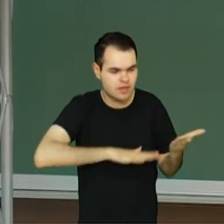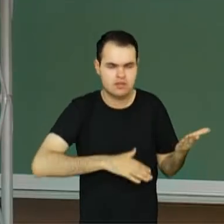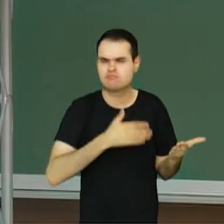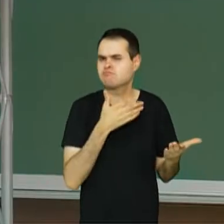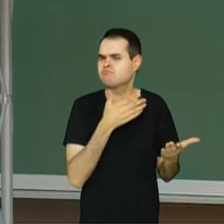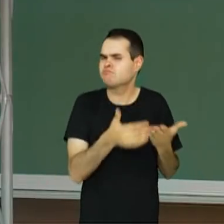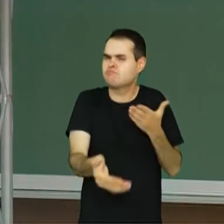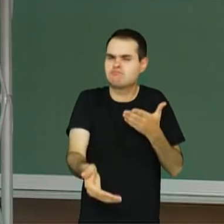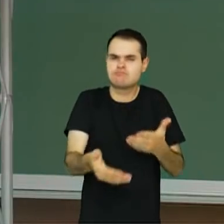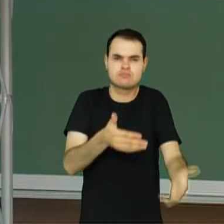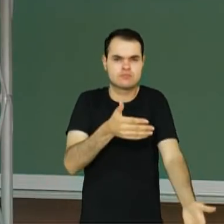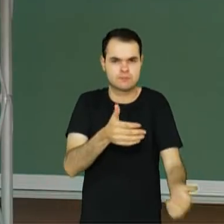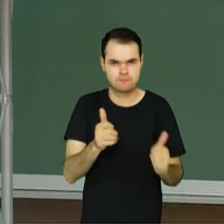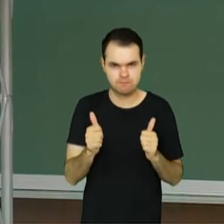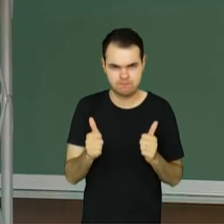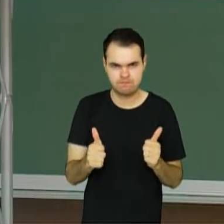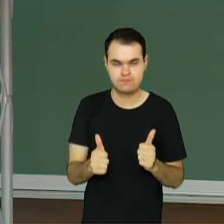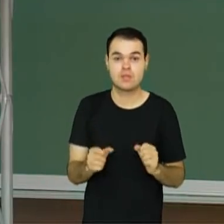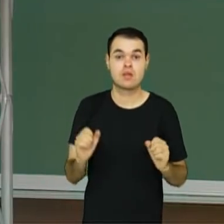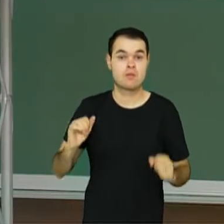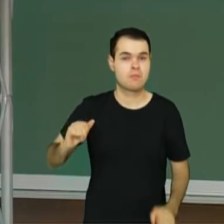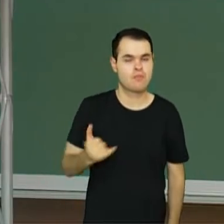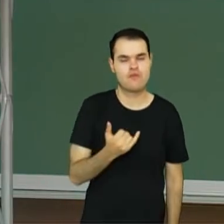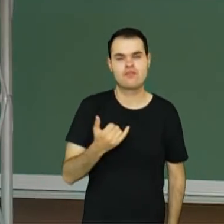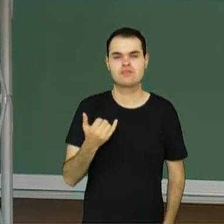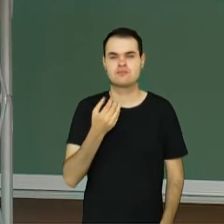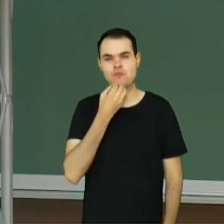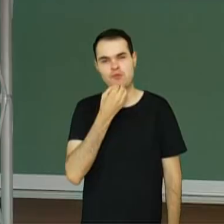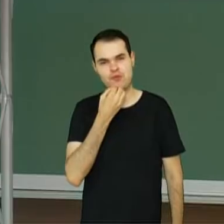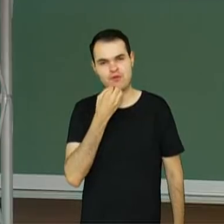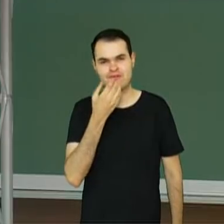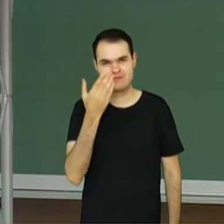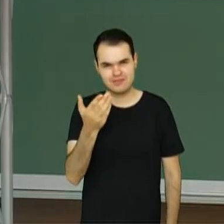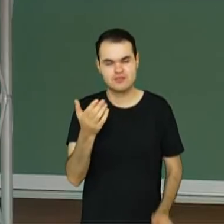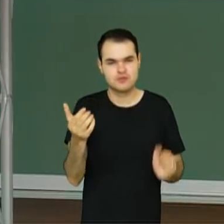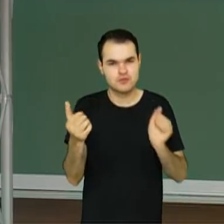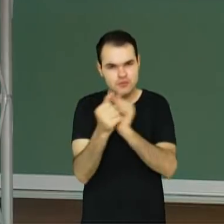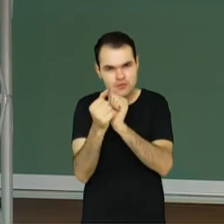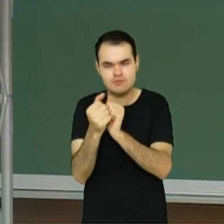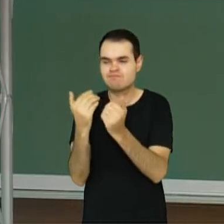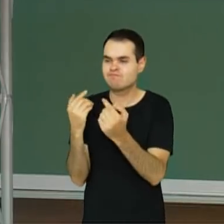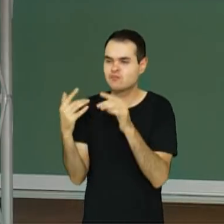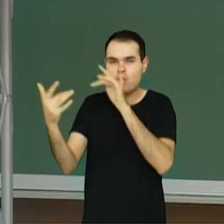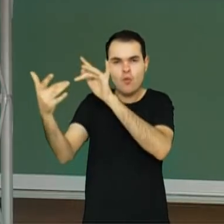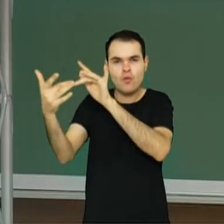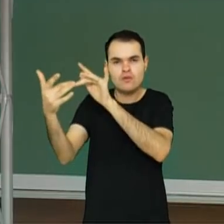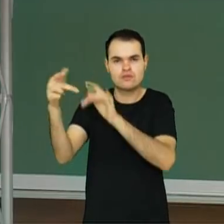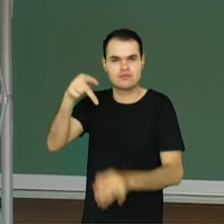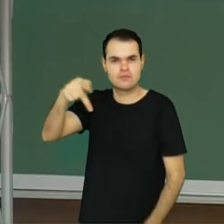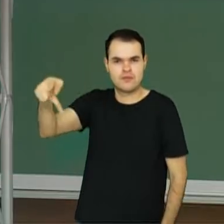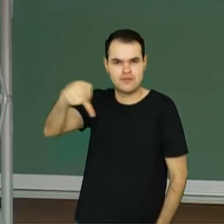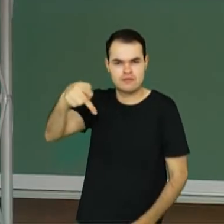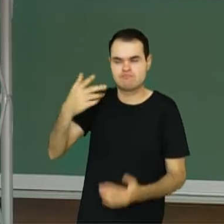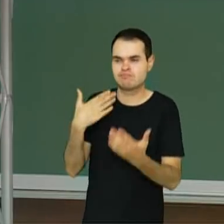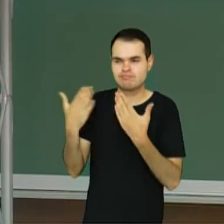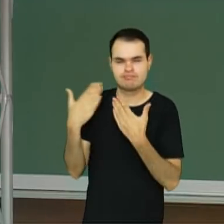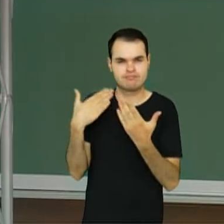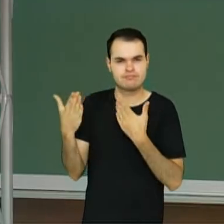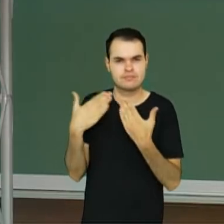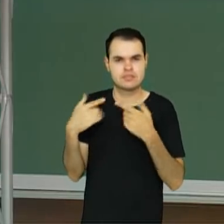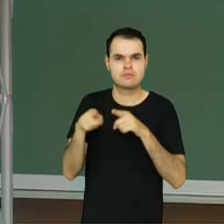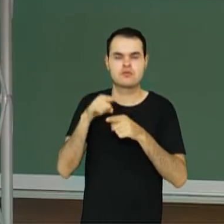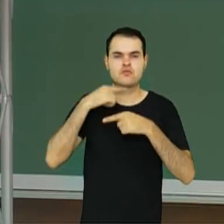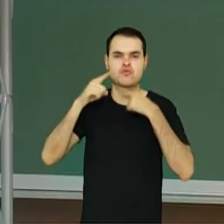postadas no Google Classroom, certo? Então aproveita essa oportunidade para estar junto com o seu professor e para estar interagindo, estar trabalhando aí